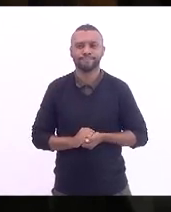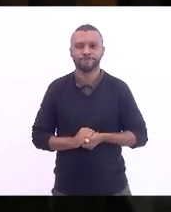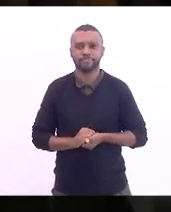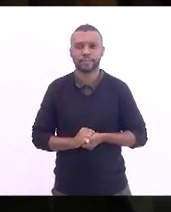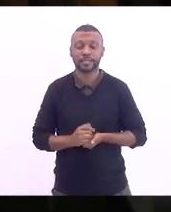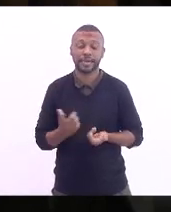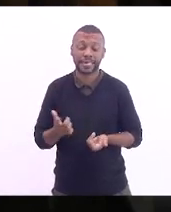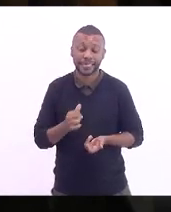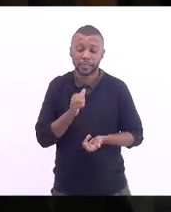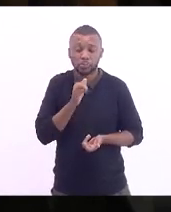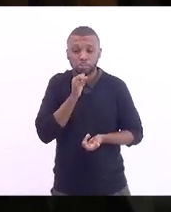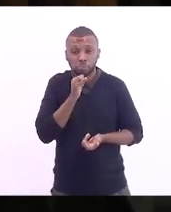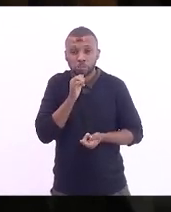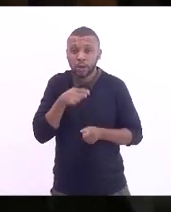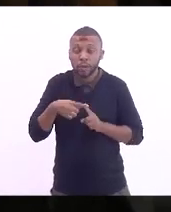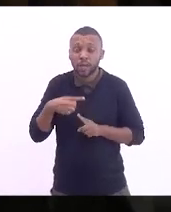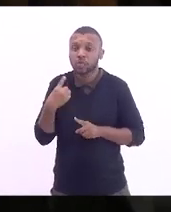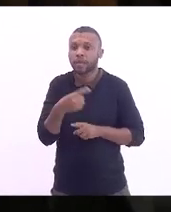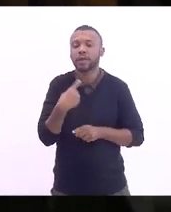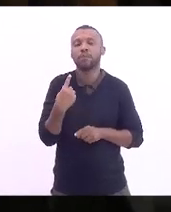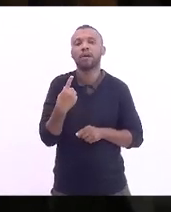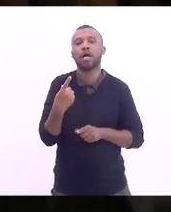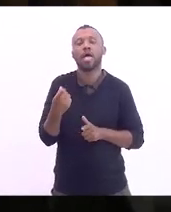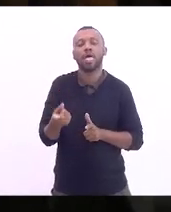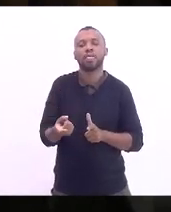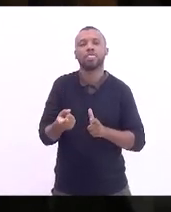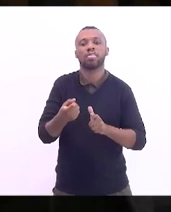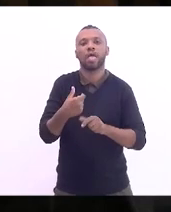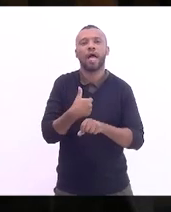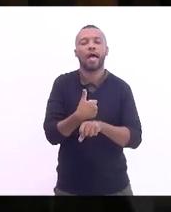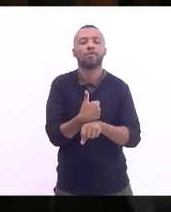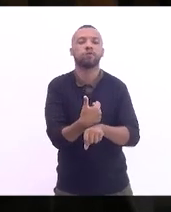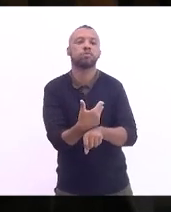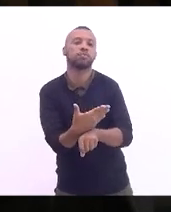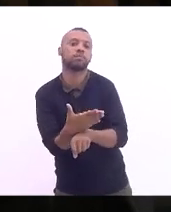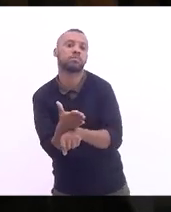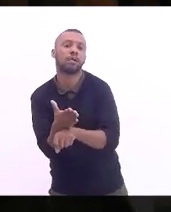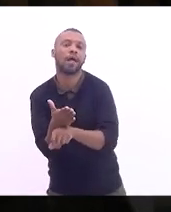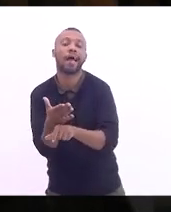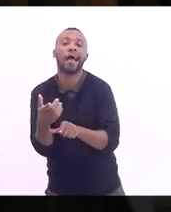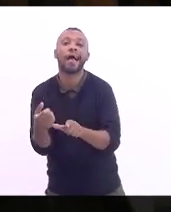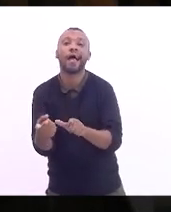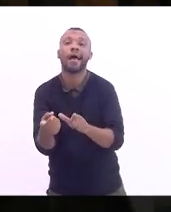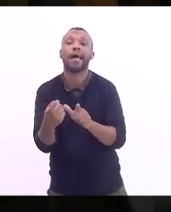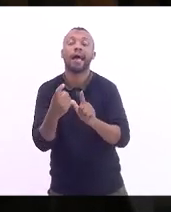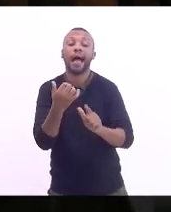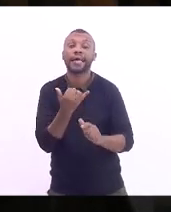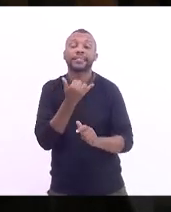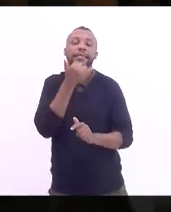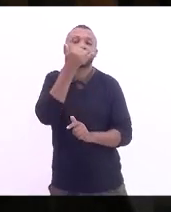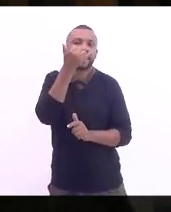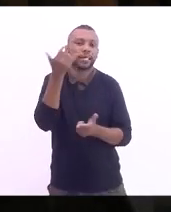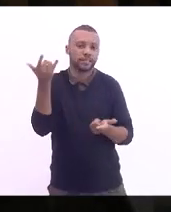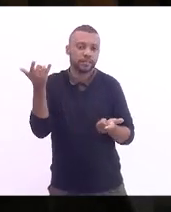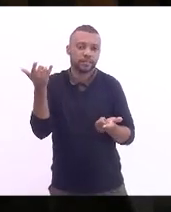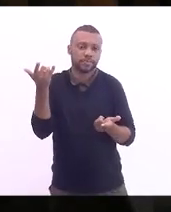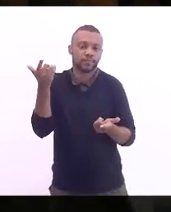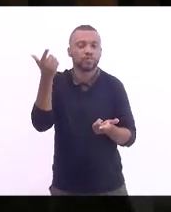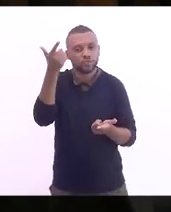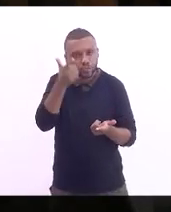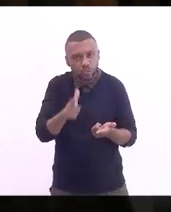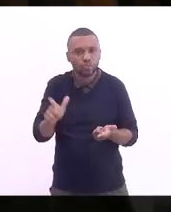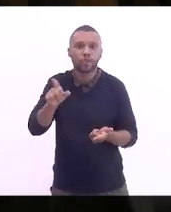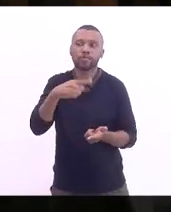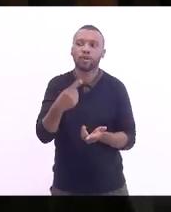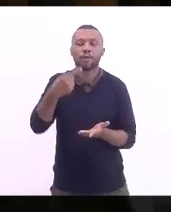porque tamos postergando a tragédia é que hoje fizemos mais